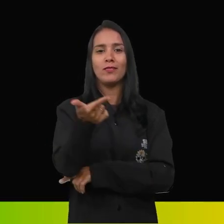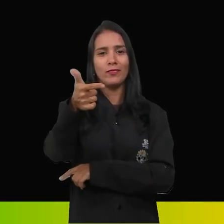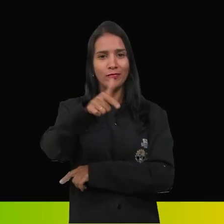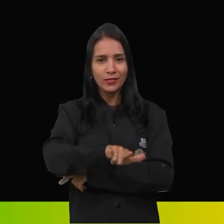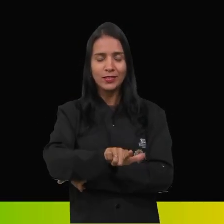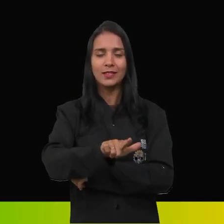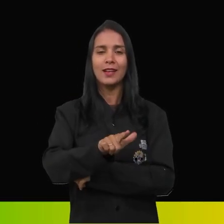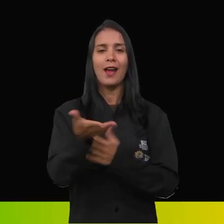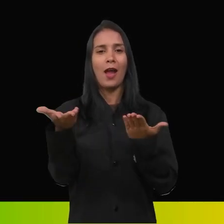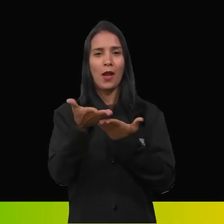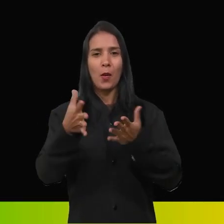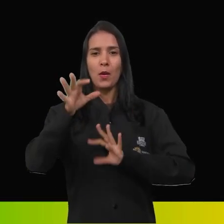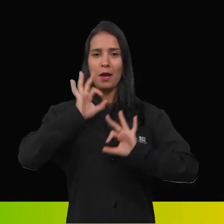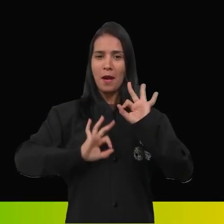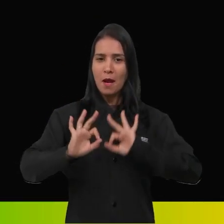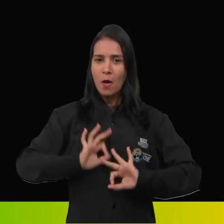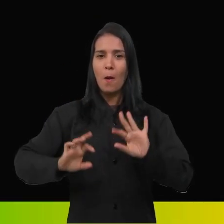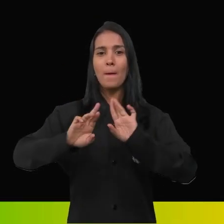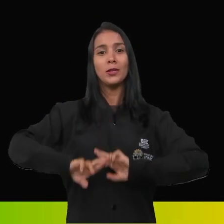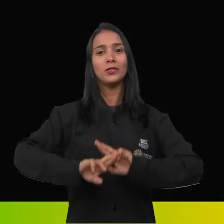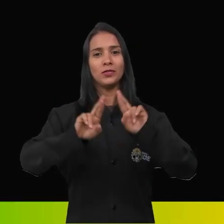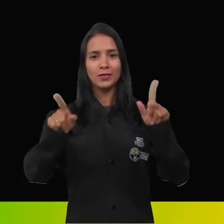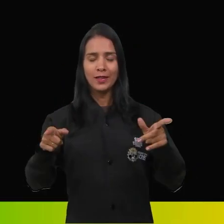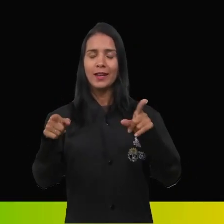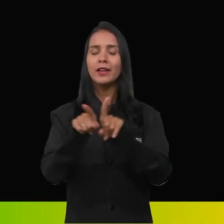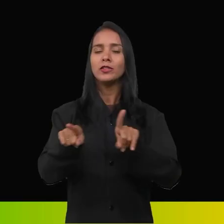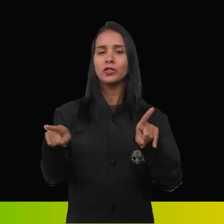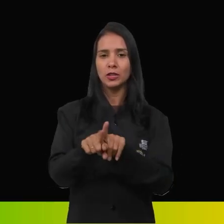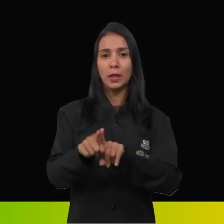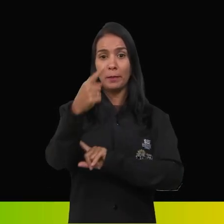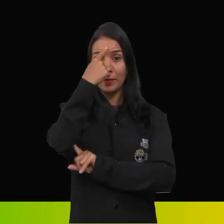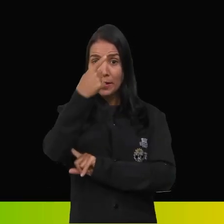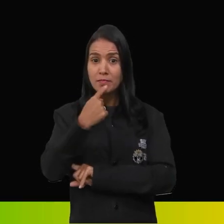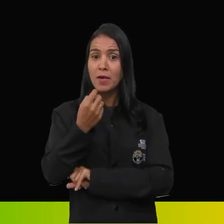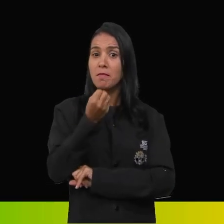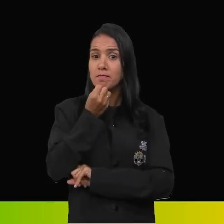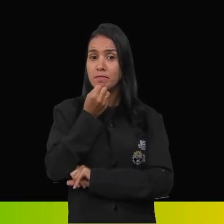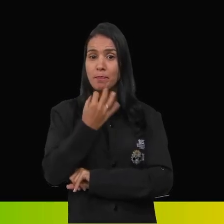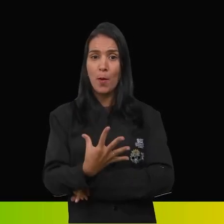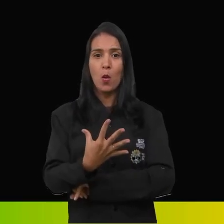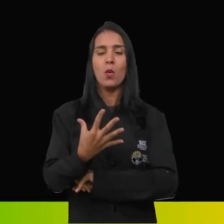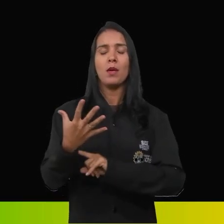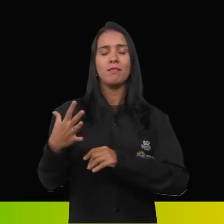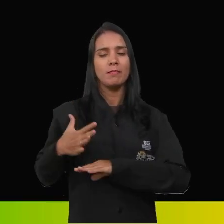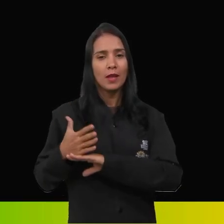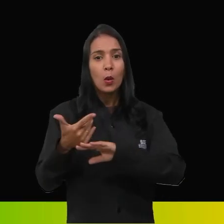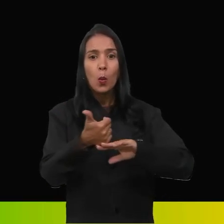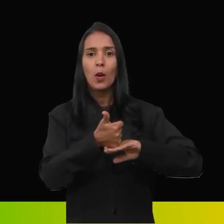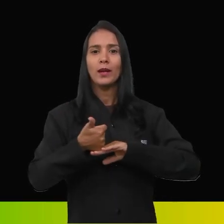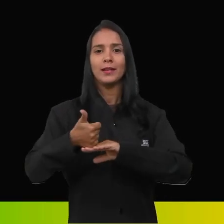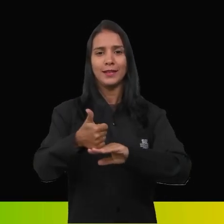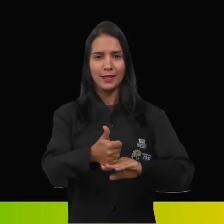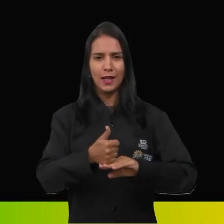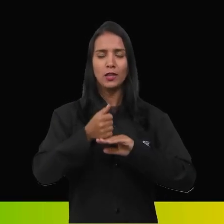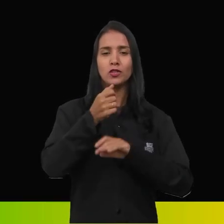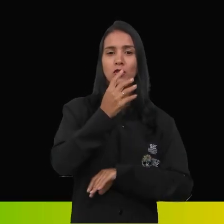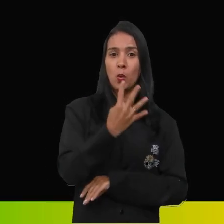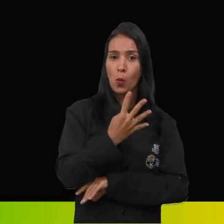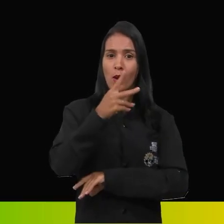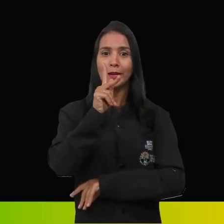inclusive remasterizado em resolução 4K. Você pode assistir agora com toda uma